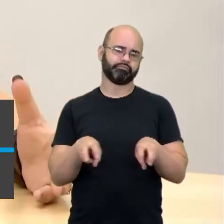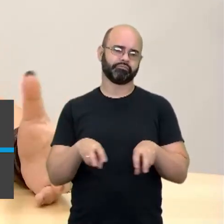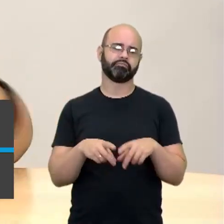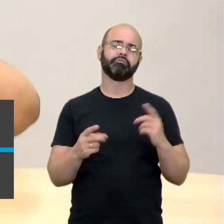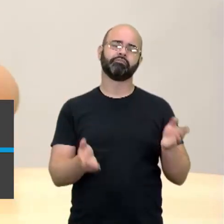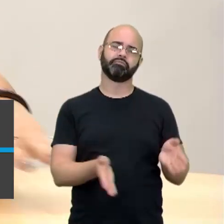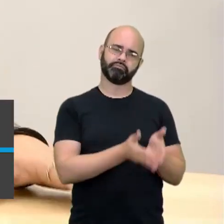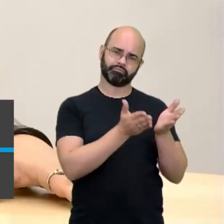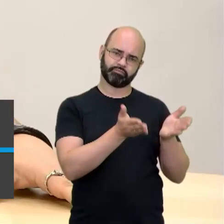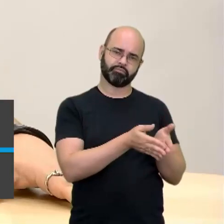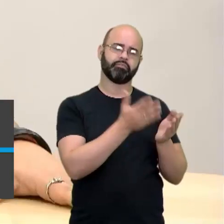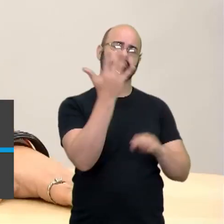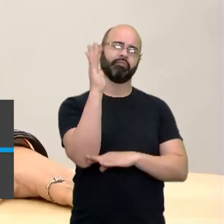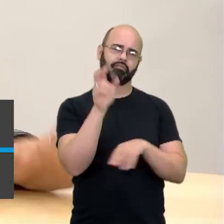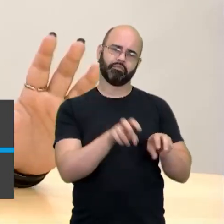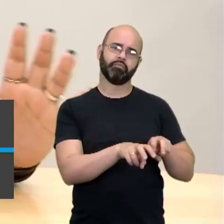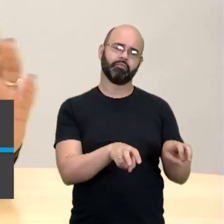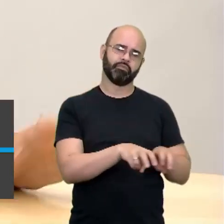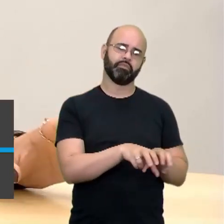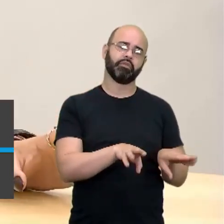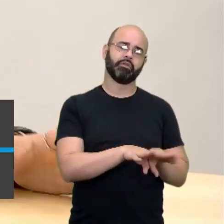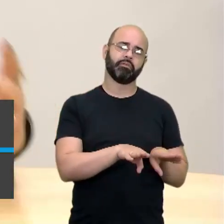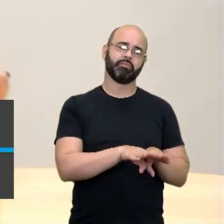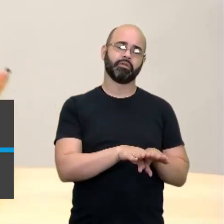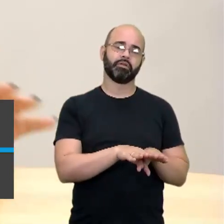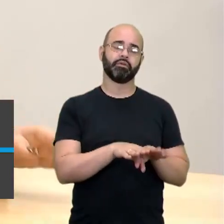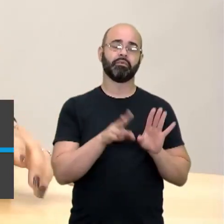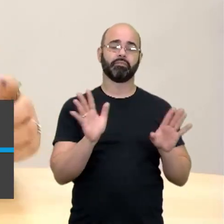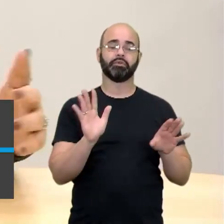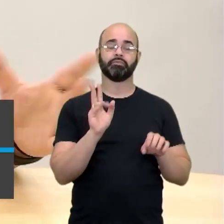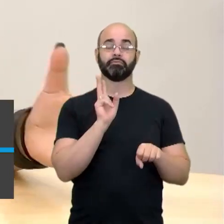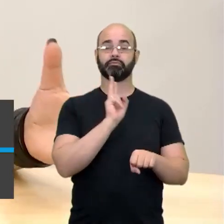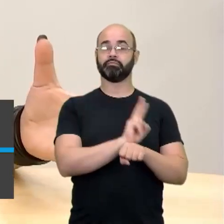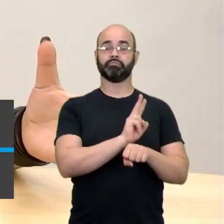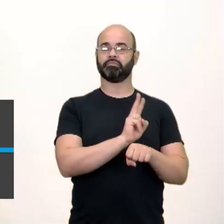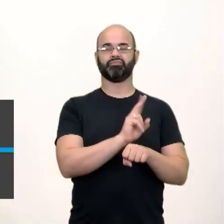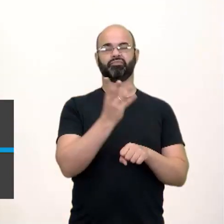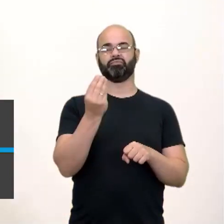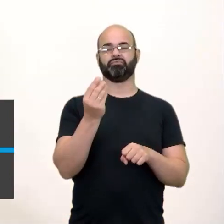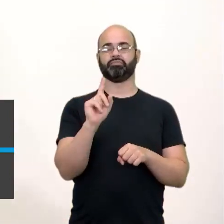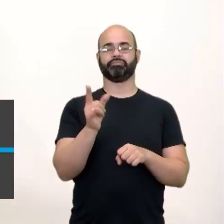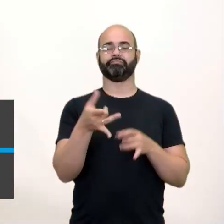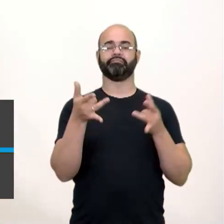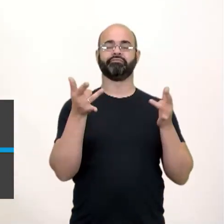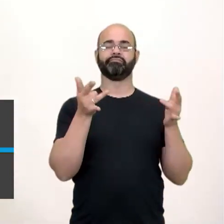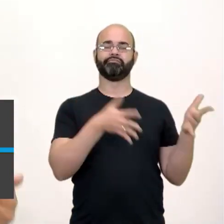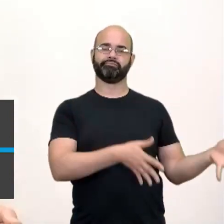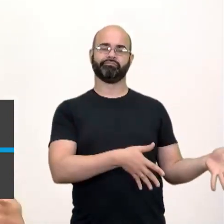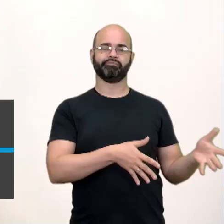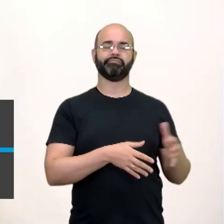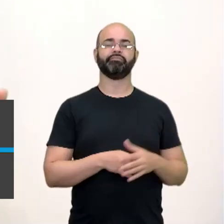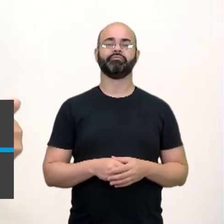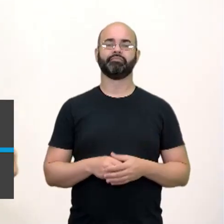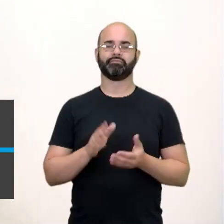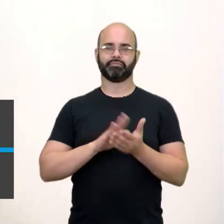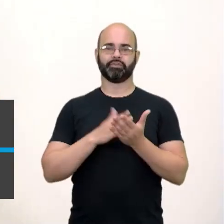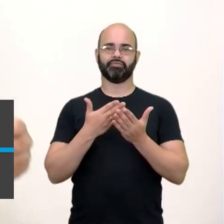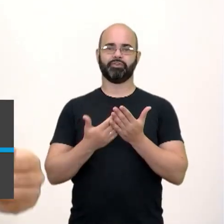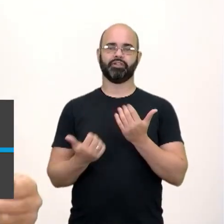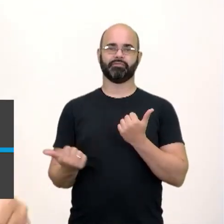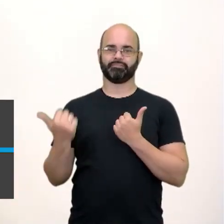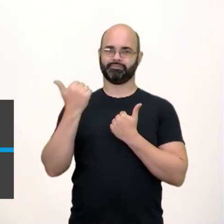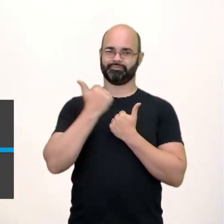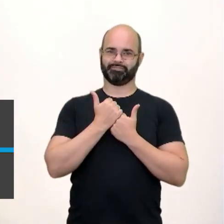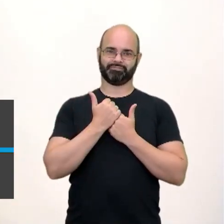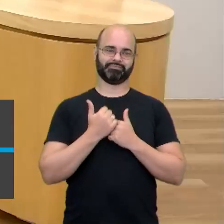bairros mais periféricos ou mais afastados. Mas, normalmente, eles são meio abandonados. Não tem tanta zeladoria e tanto capricho quanto a